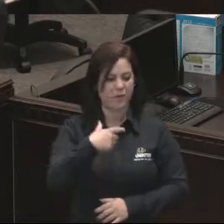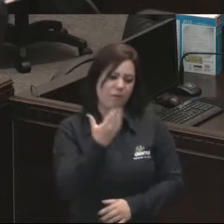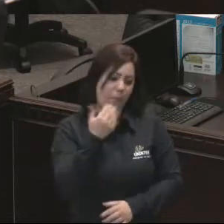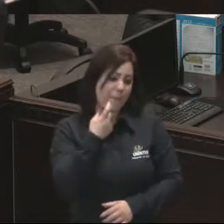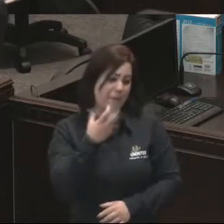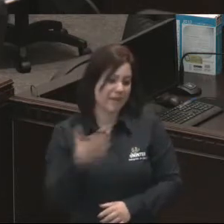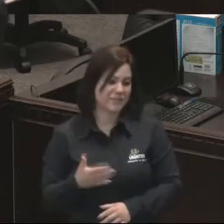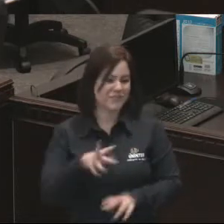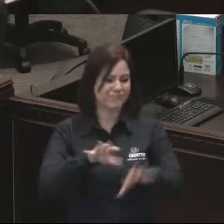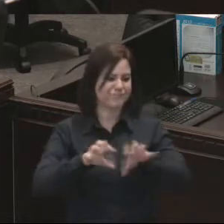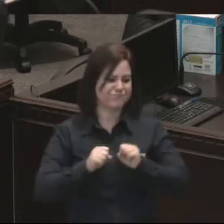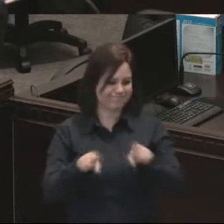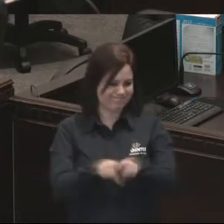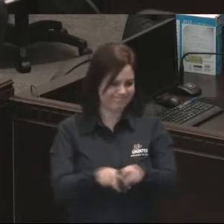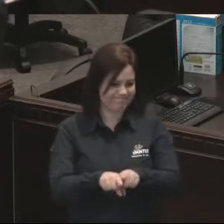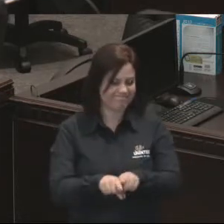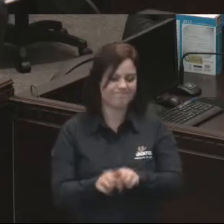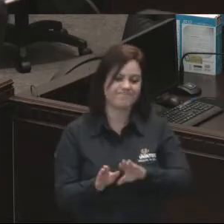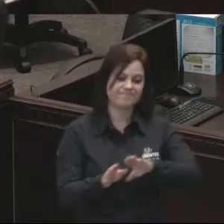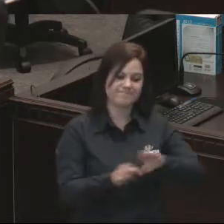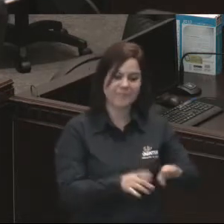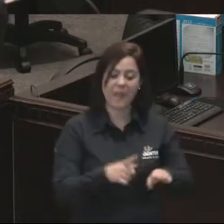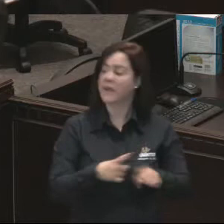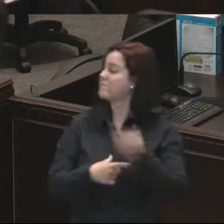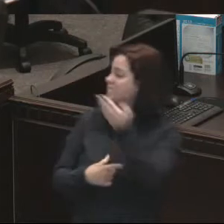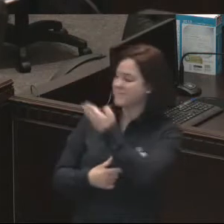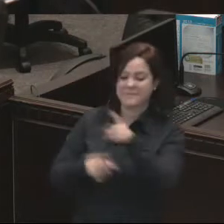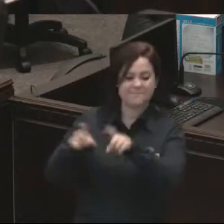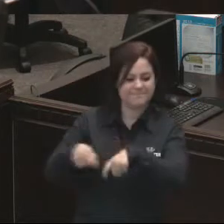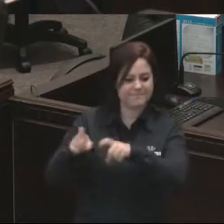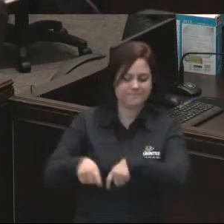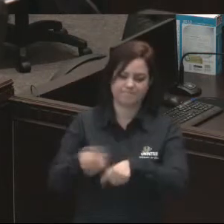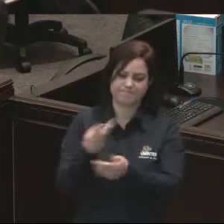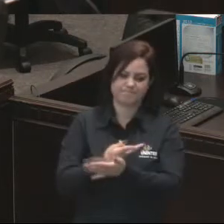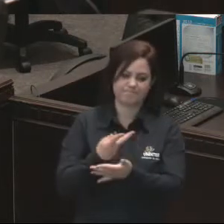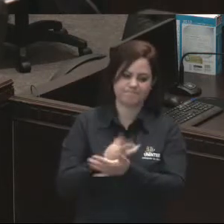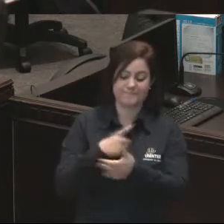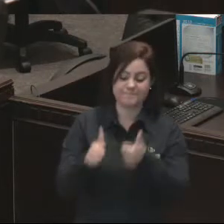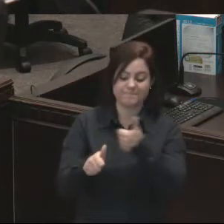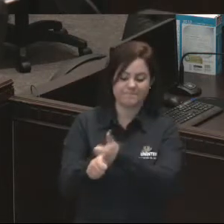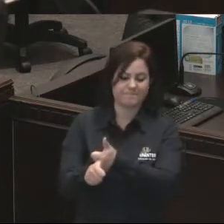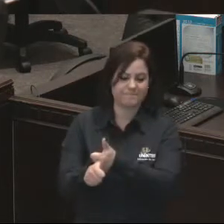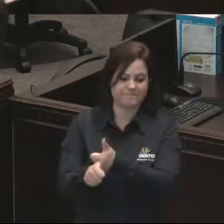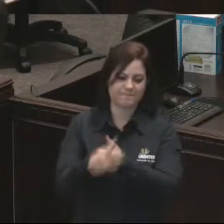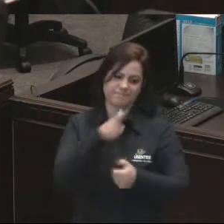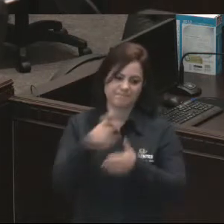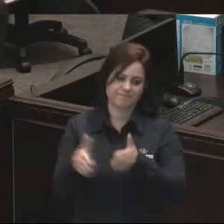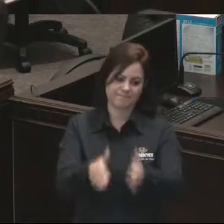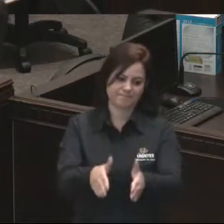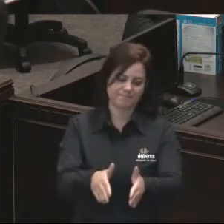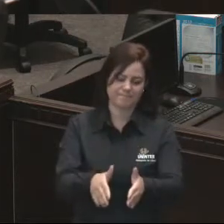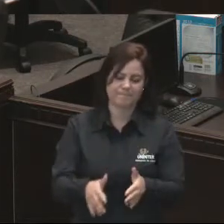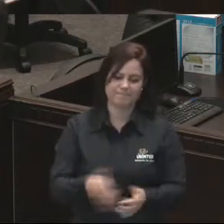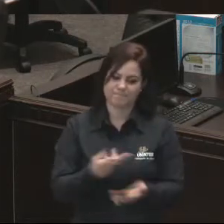também temos algumas plantações que são praticamente irregulares, né, onde você tem muito próximo aos rios,